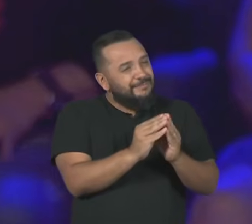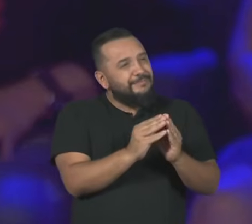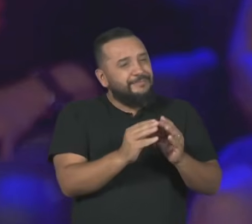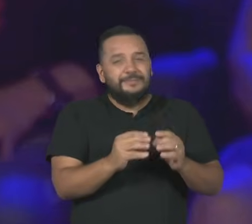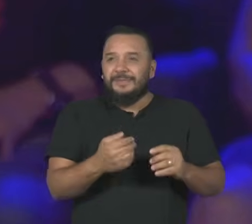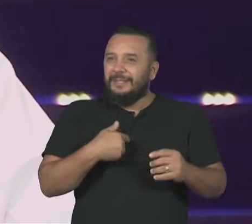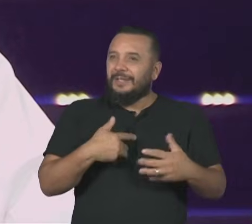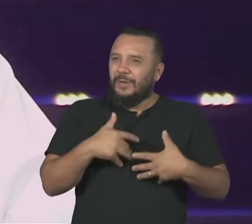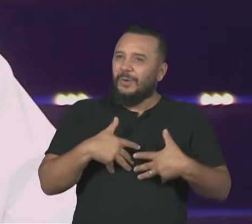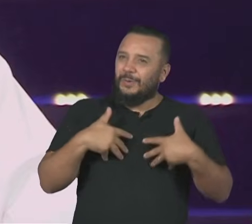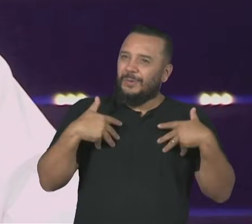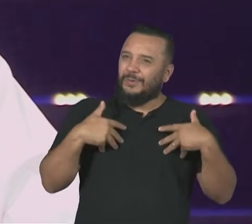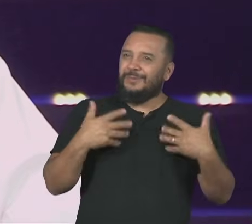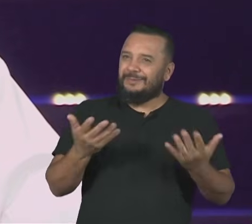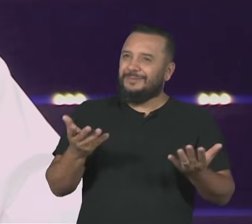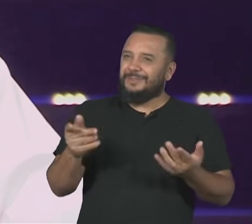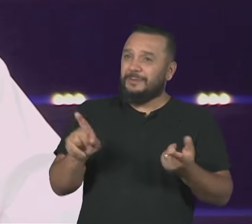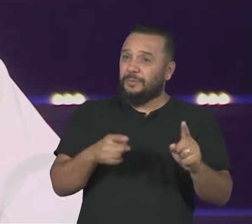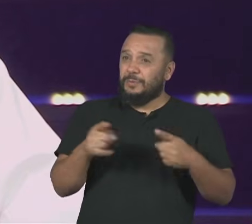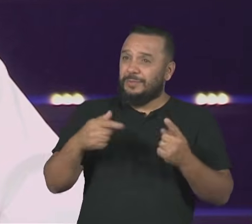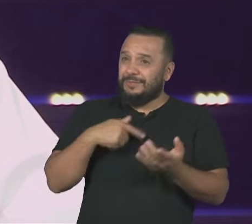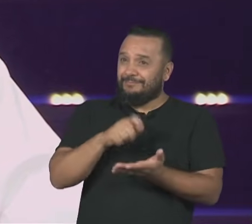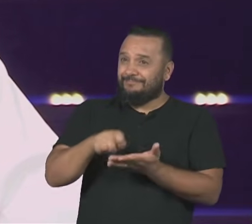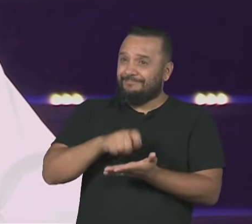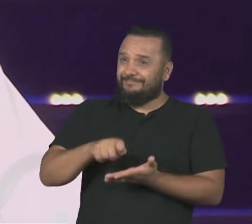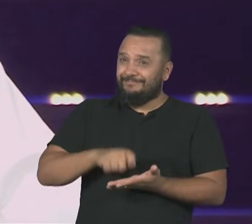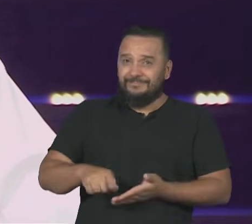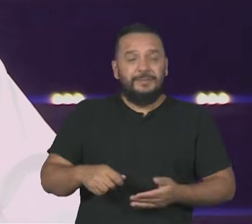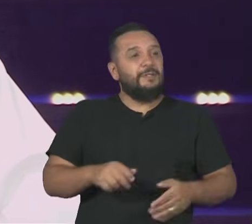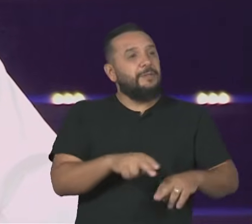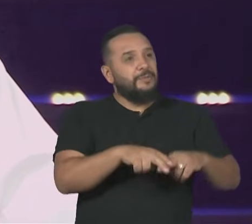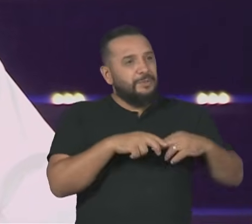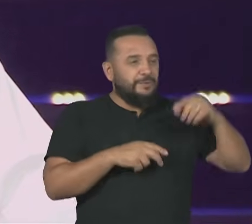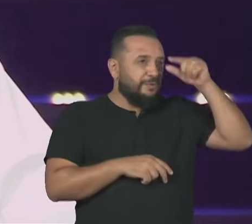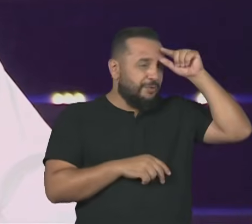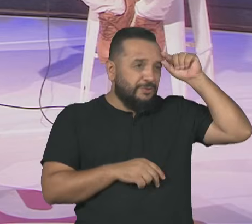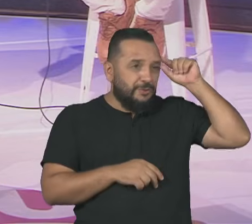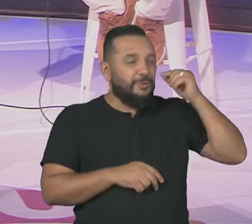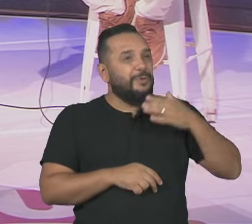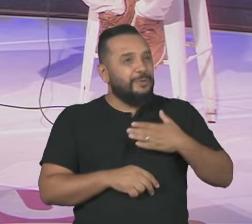maior orgulho dessa música, dessa composição. Por isso que o Gil gostou tanto.